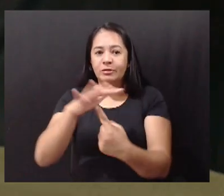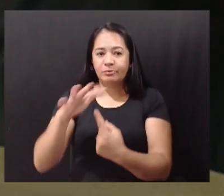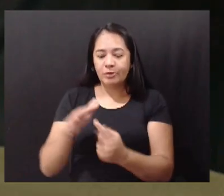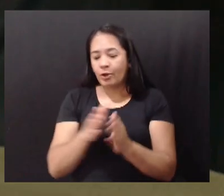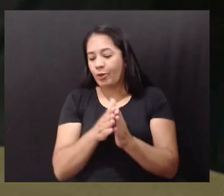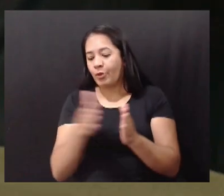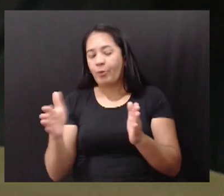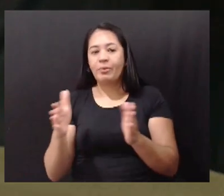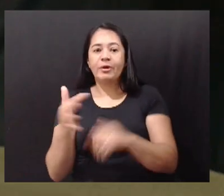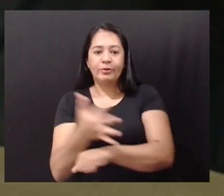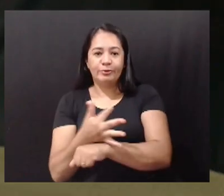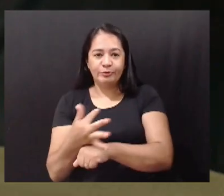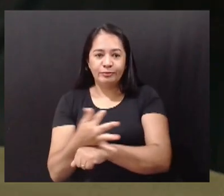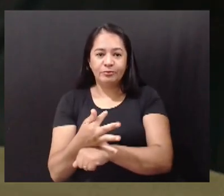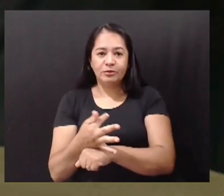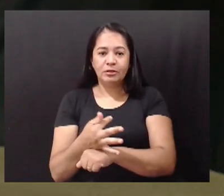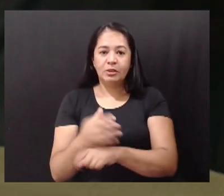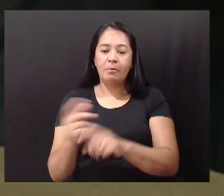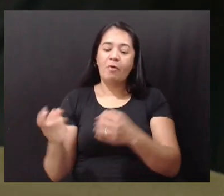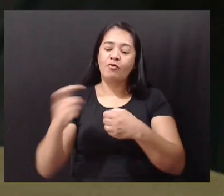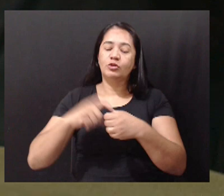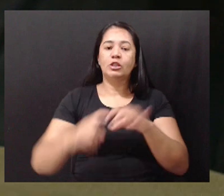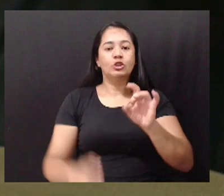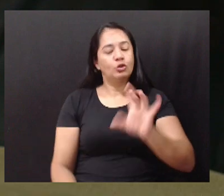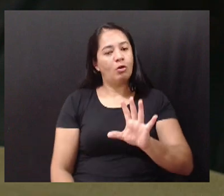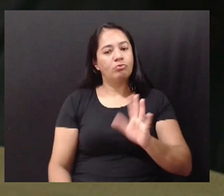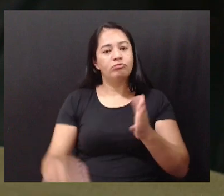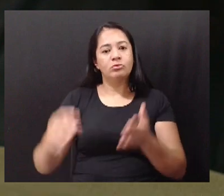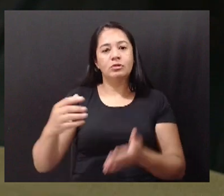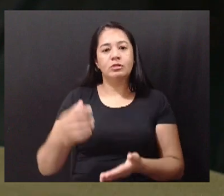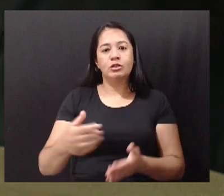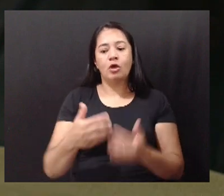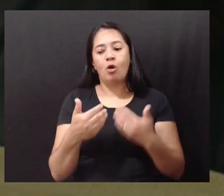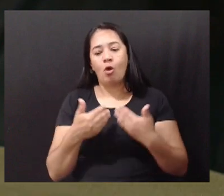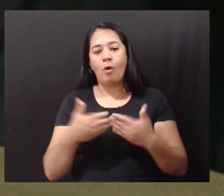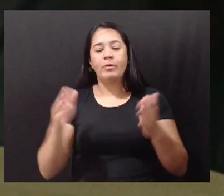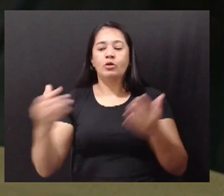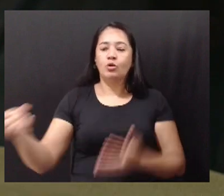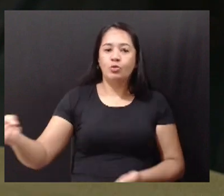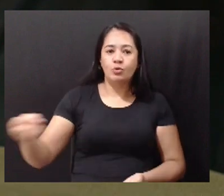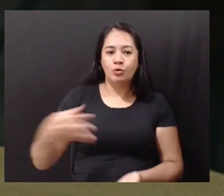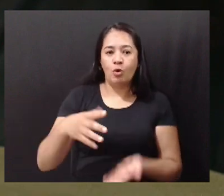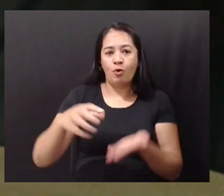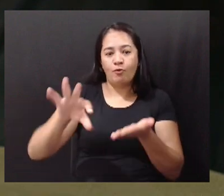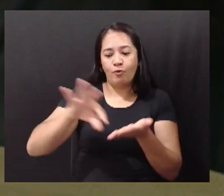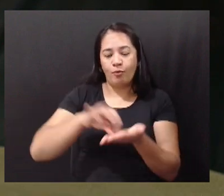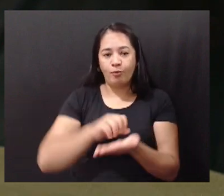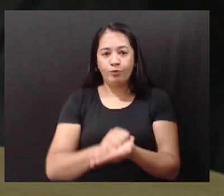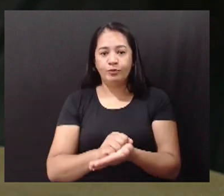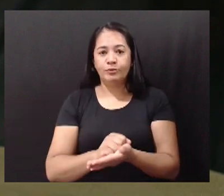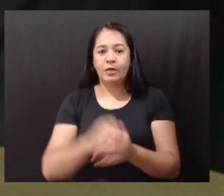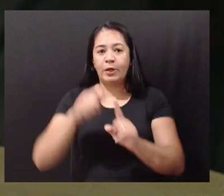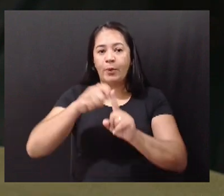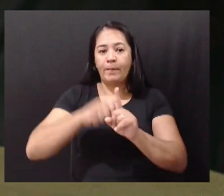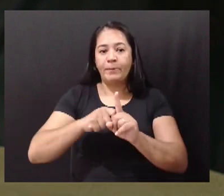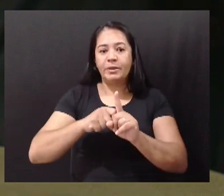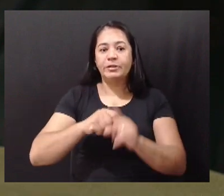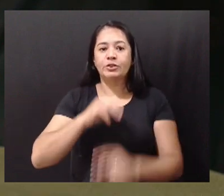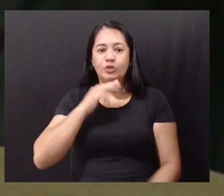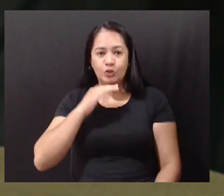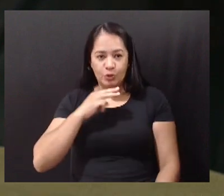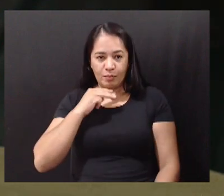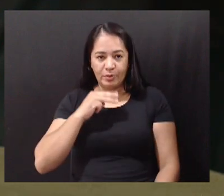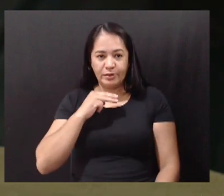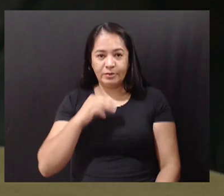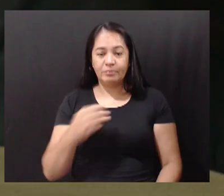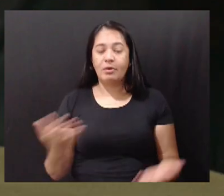férias e só poderão retomar aí após a abertura do novo cadastro, que é prevista para o mês de março. A atualização